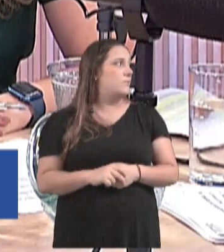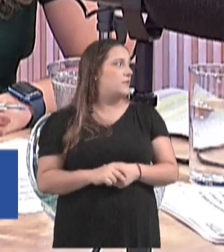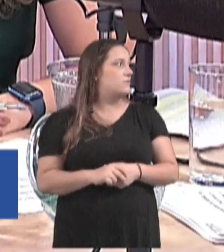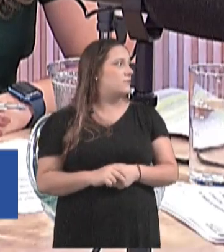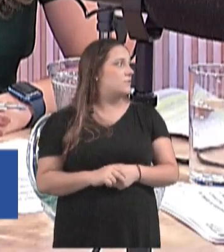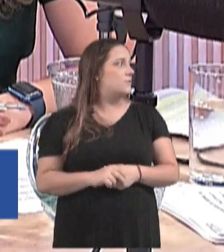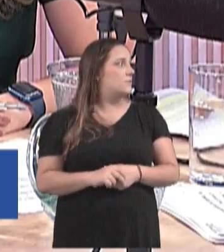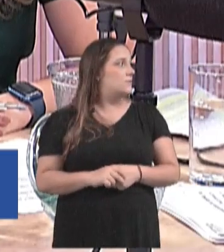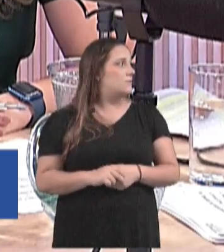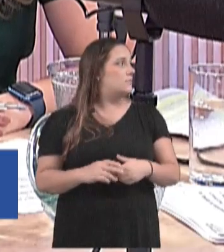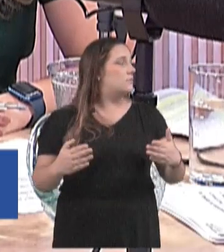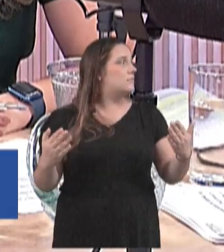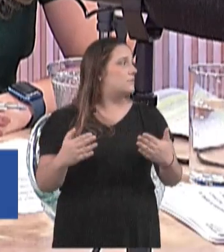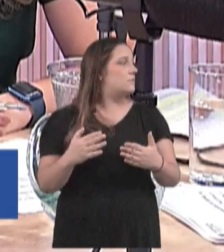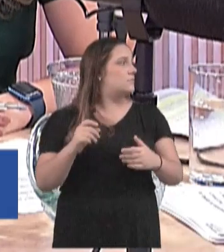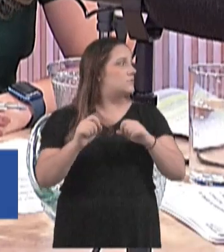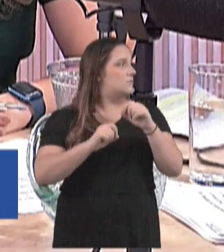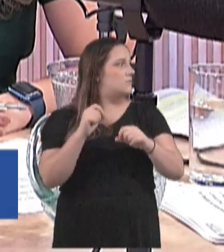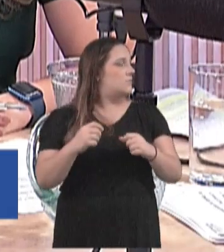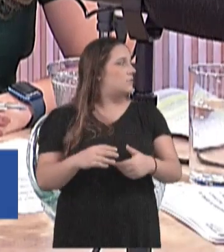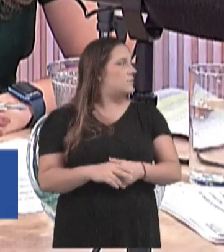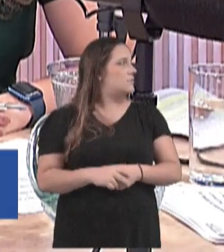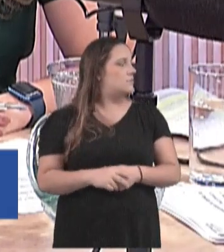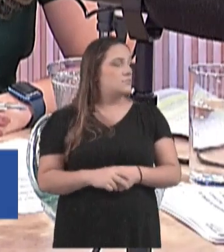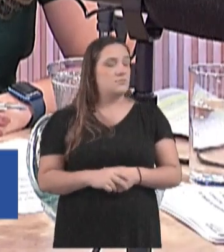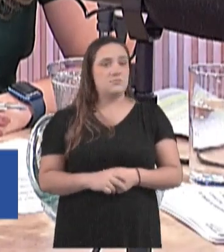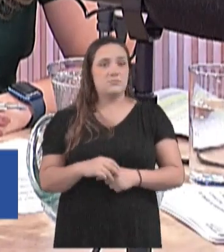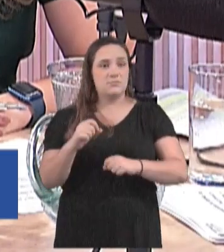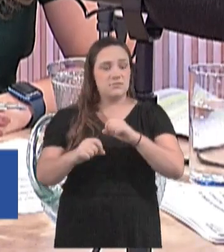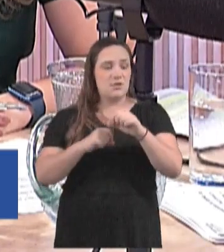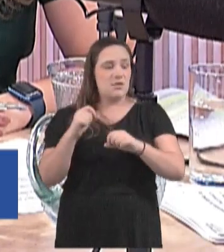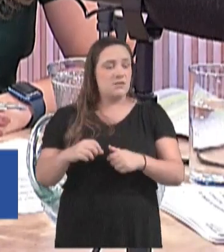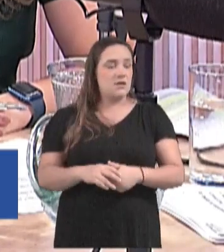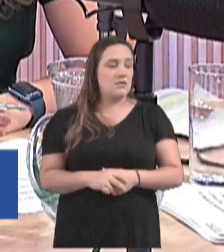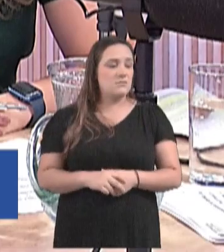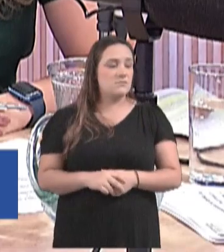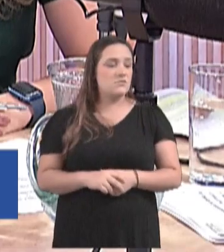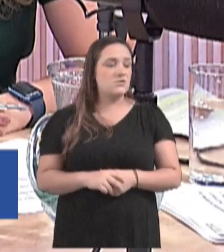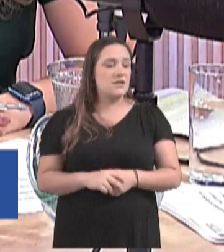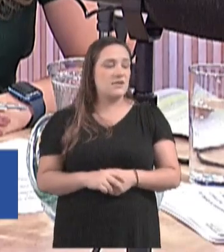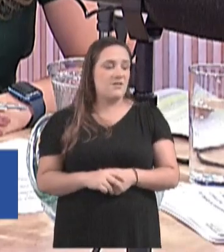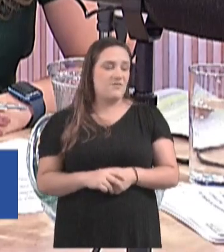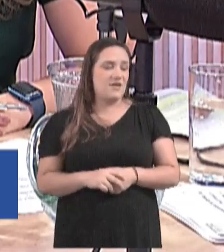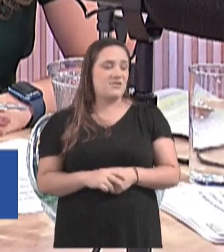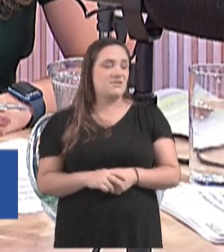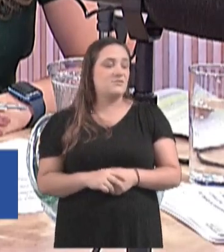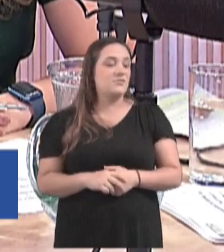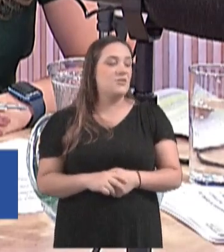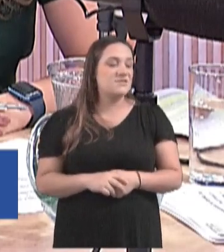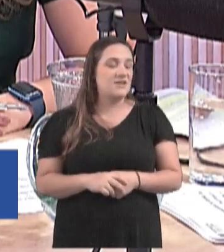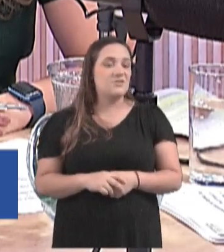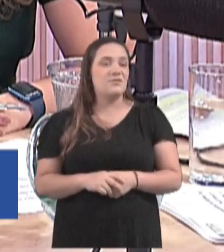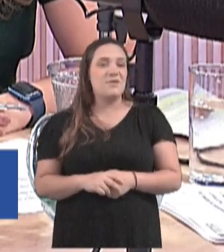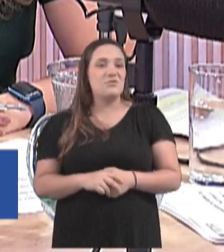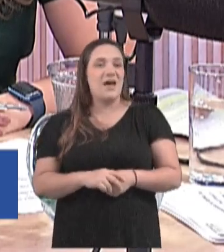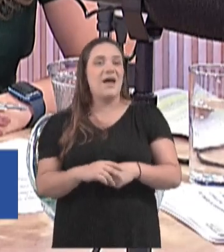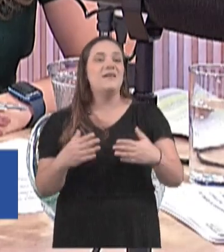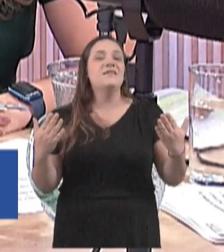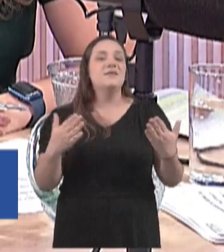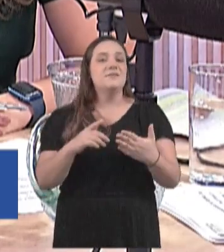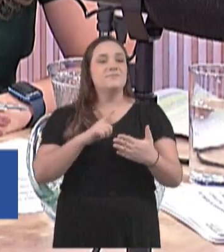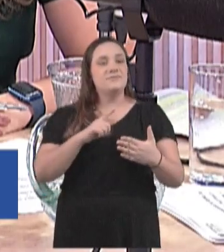grande de rios. Então, a gente lá quando a gente faz o gerenciamento, a gente faz por trecho de rios. Então, a gente tem mais ou